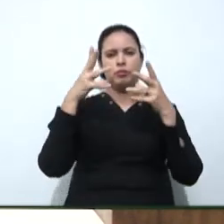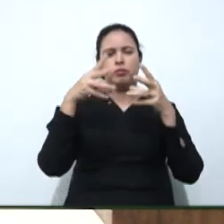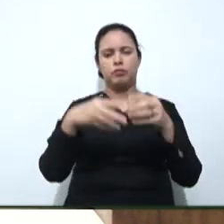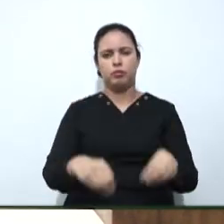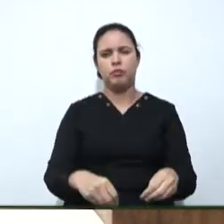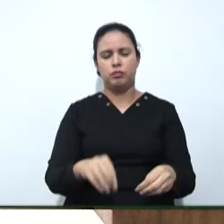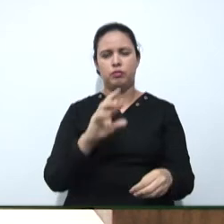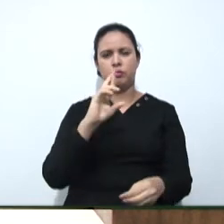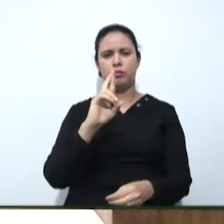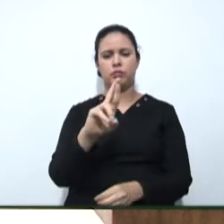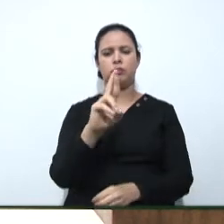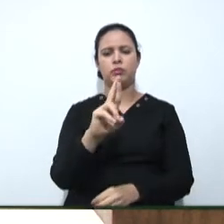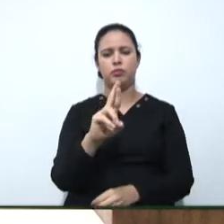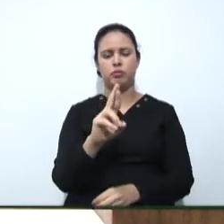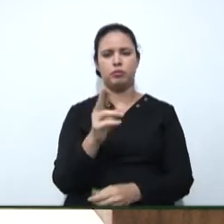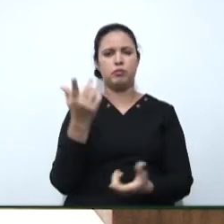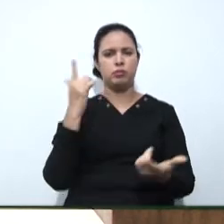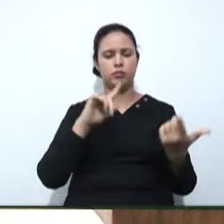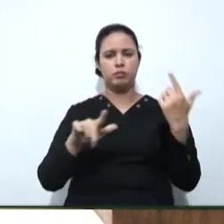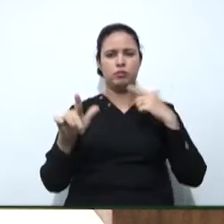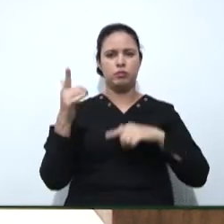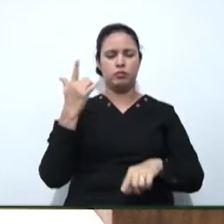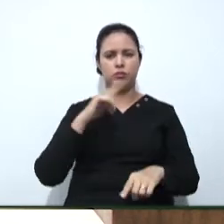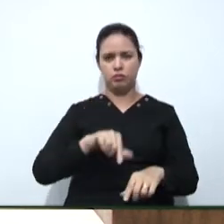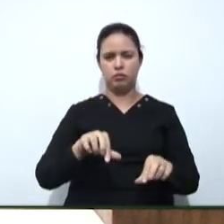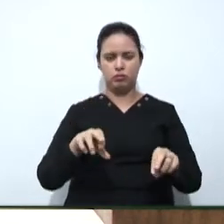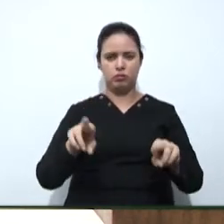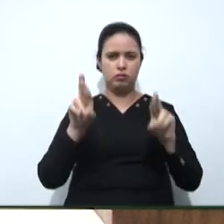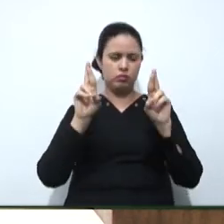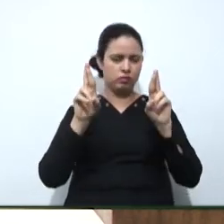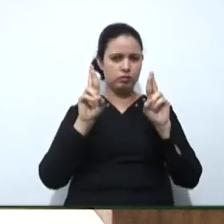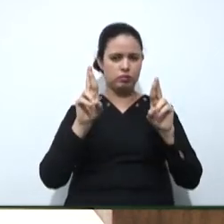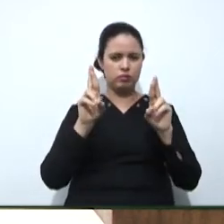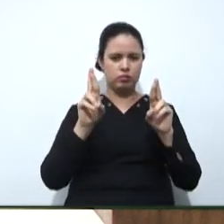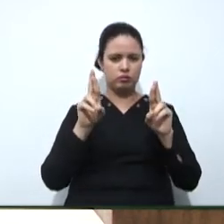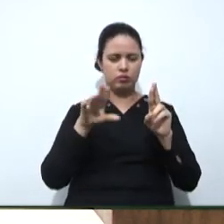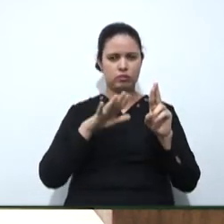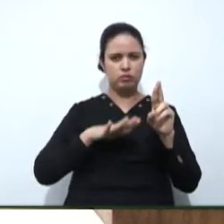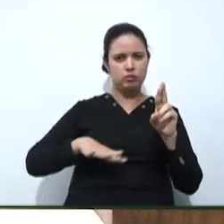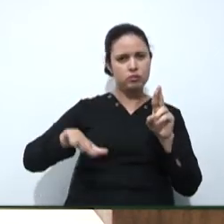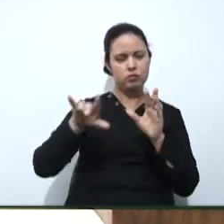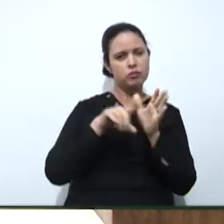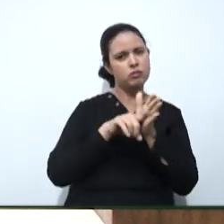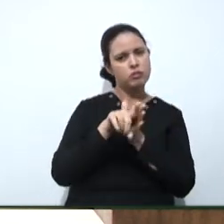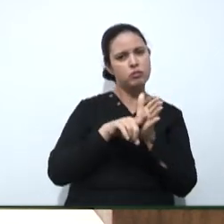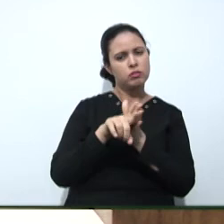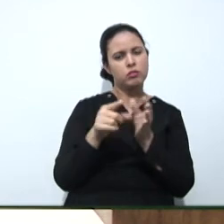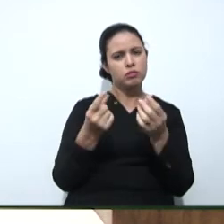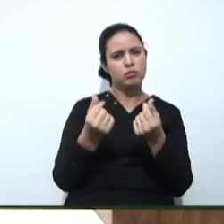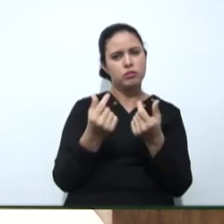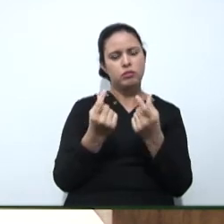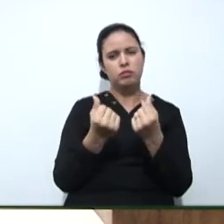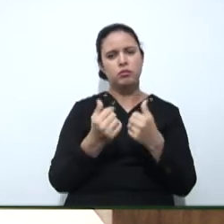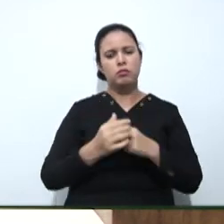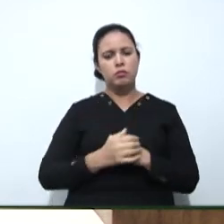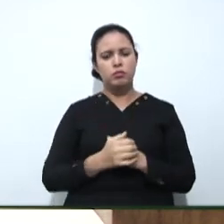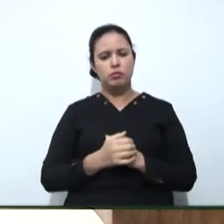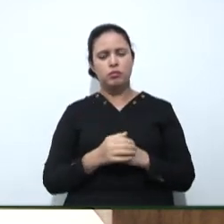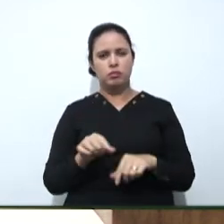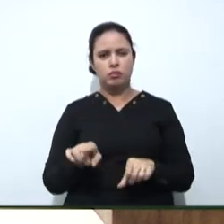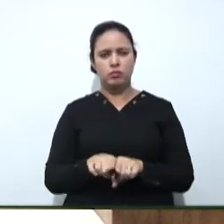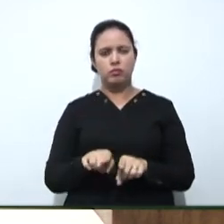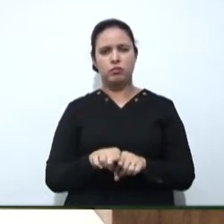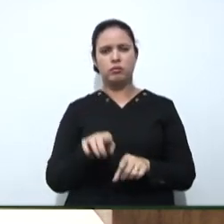os resultados possíveis, né, para tomar decisões nas análises financeiras. E assim na